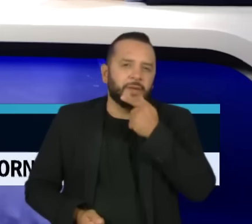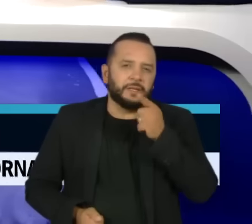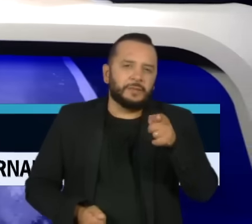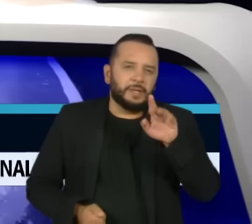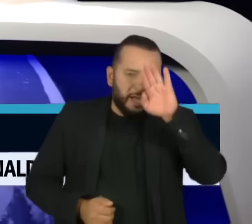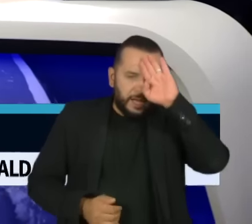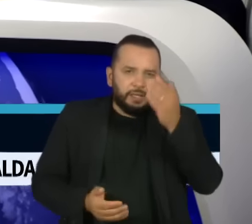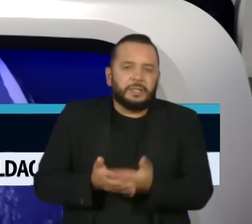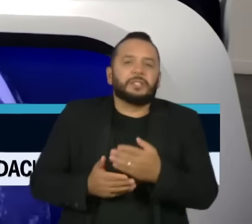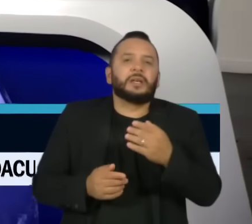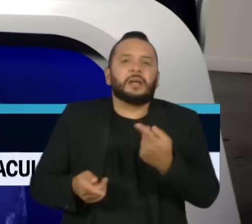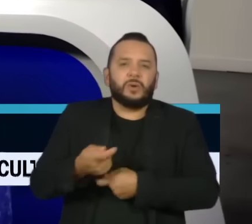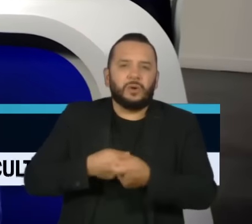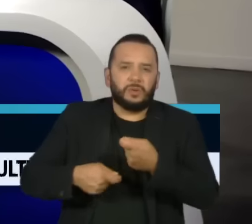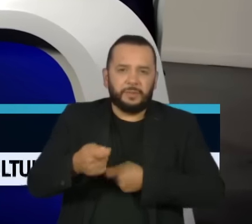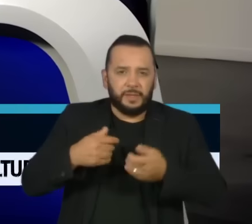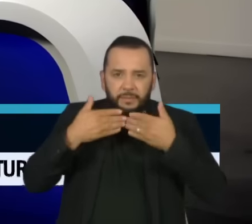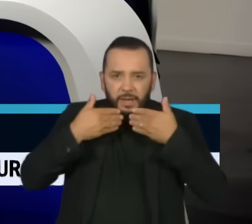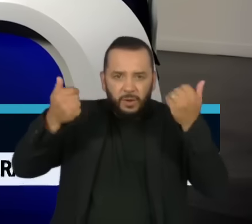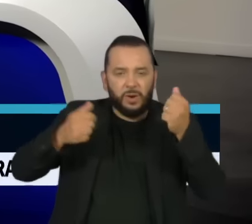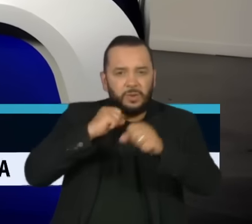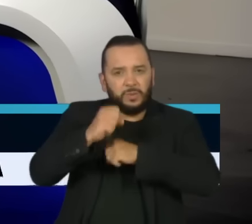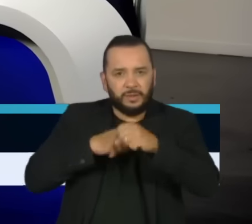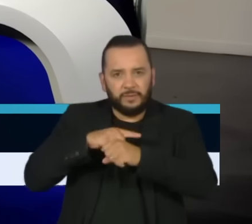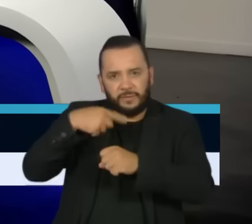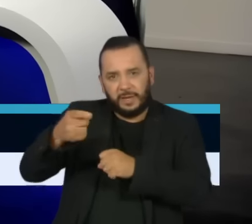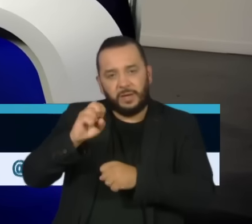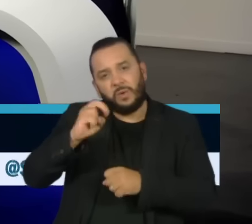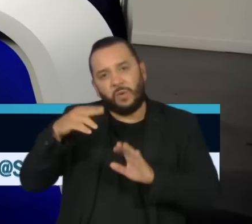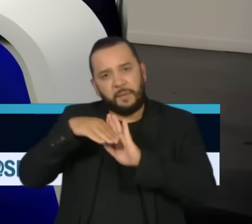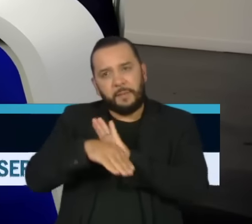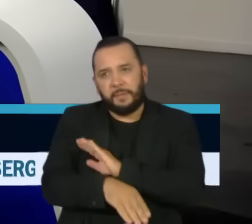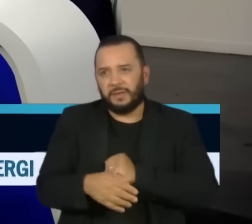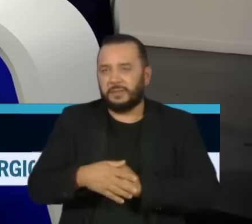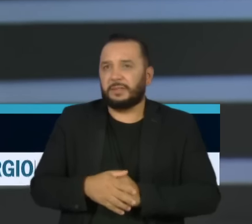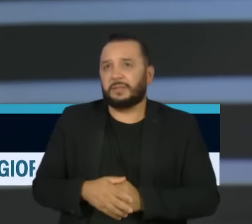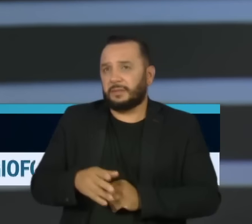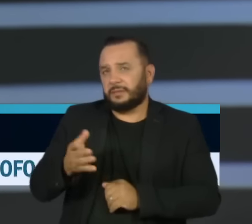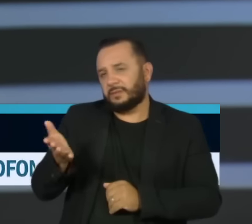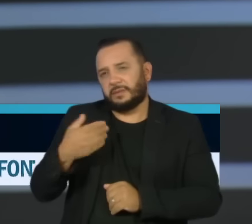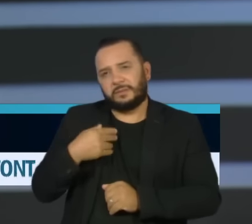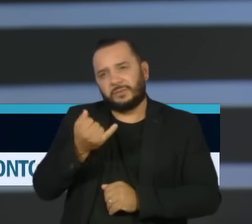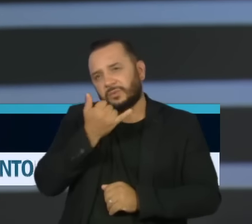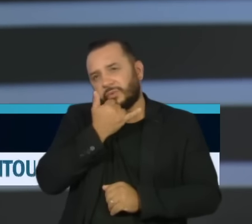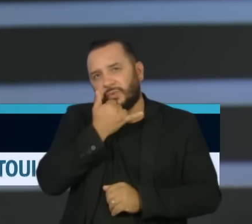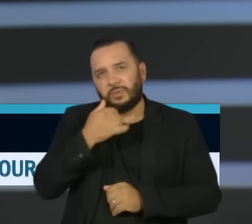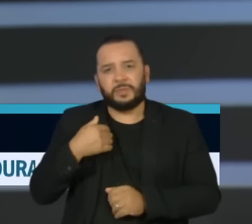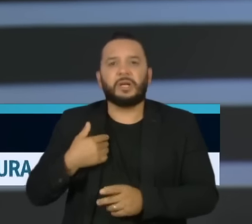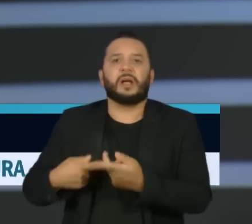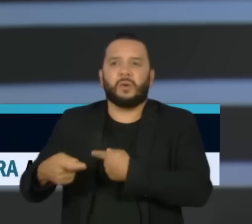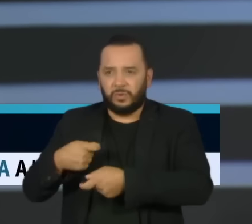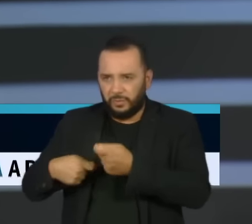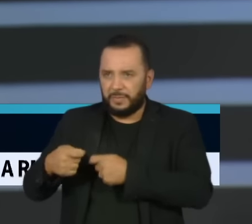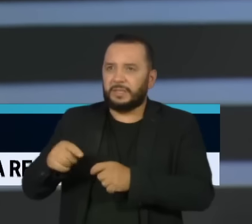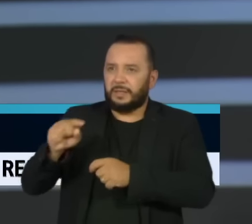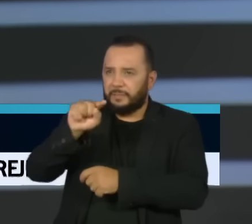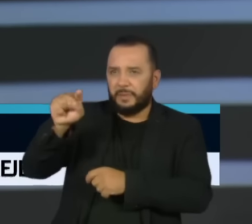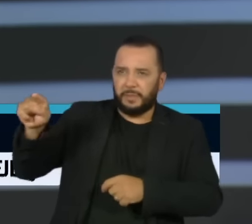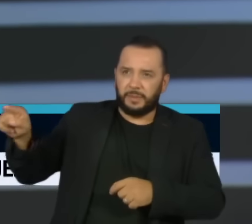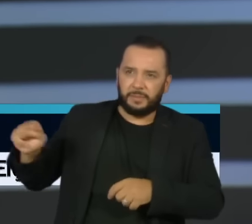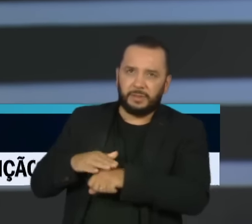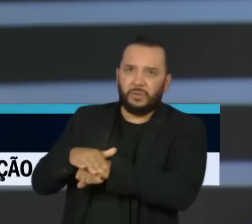fronte econômico no ano que vem ou vai ser ladeira abaixo? Olha, infelizmente, a gente não gosta de falar, mas com todos os economistas sérios que você